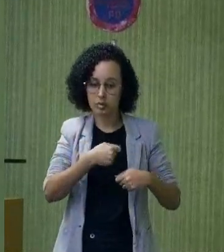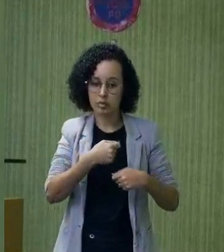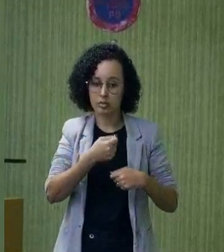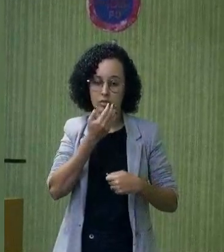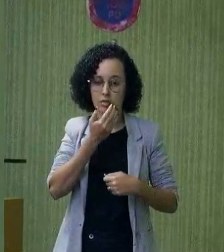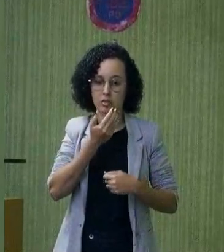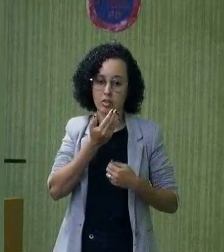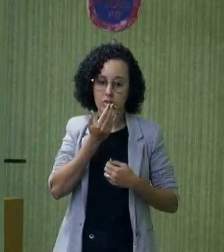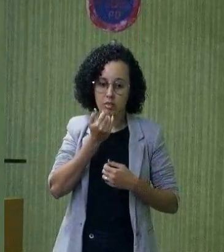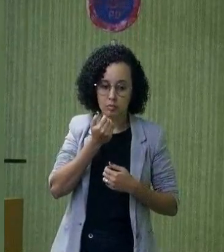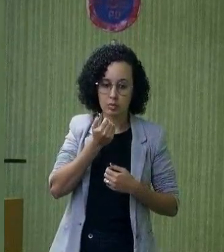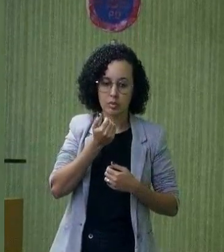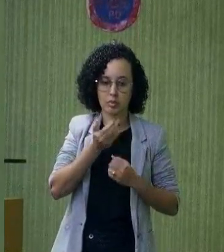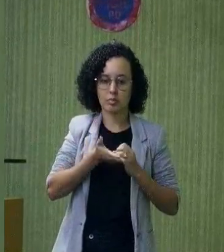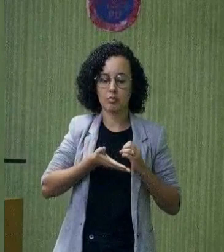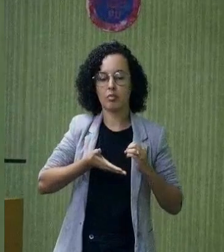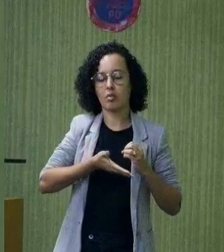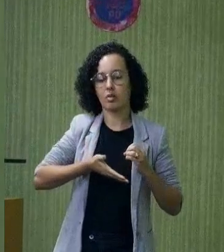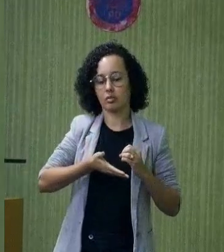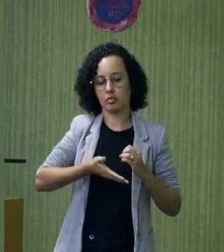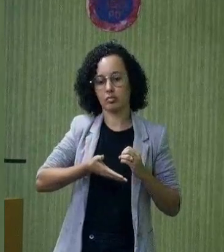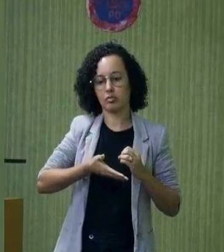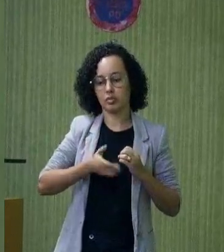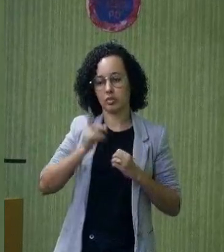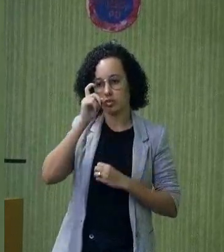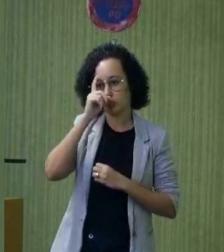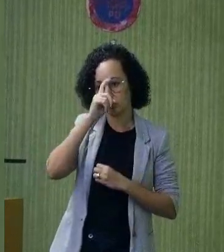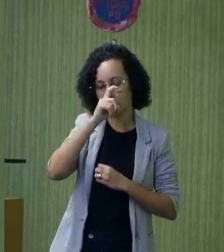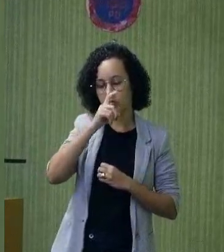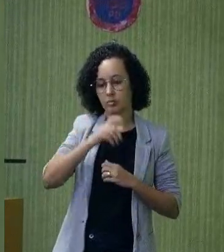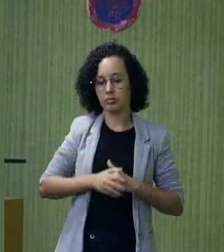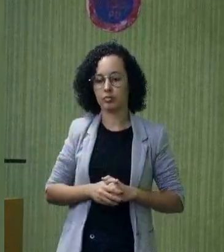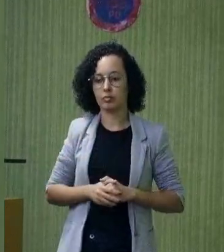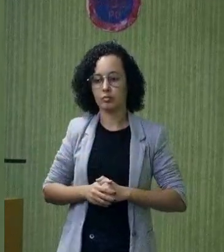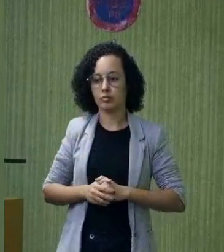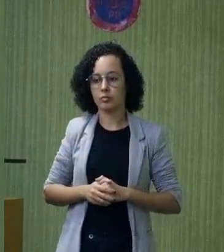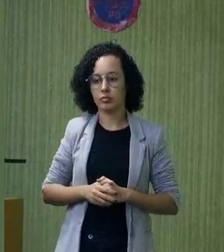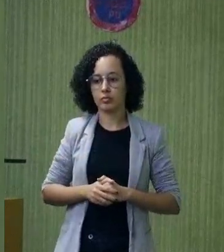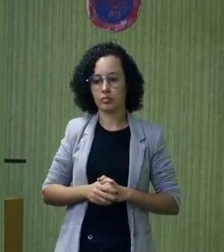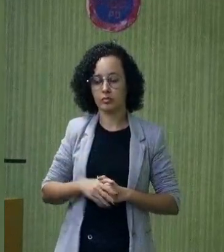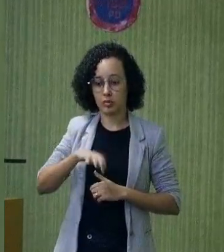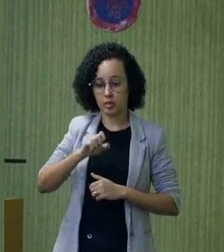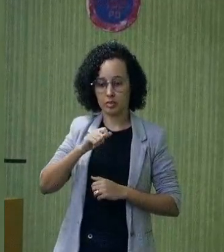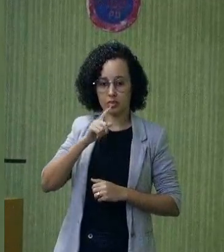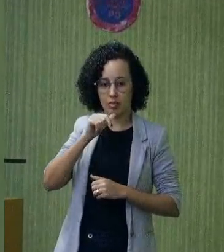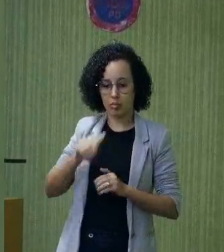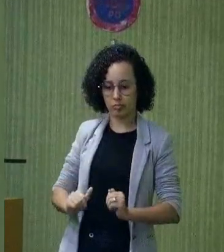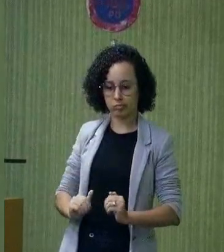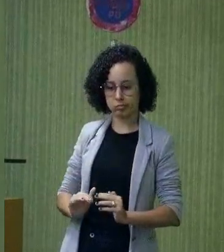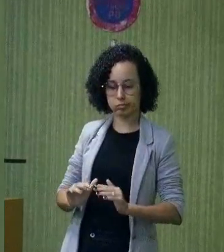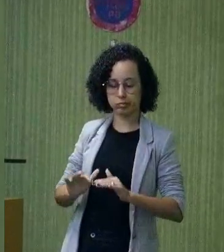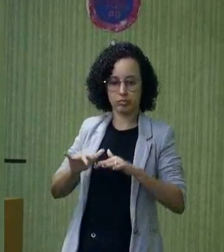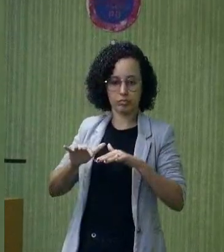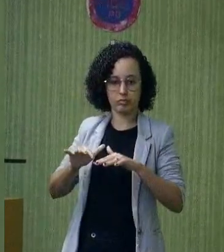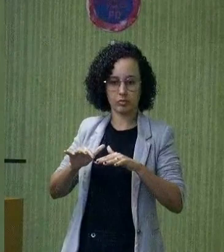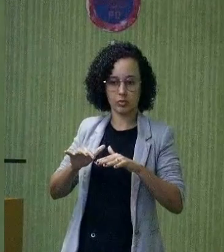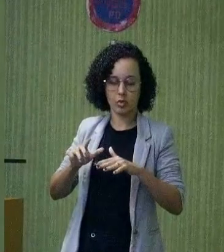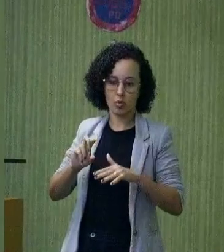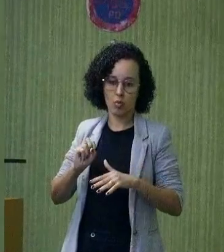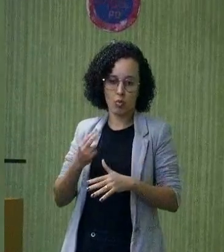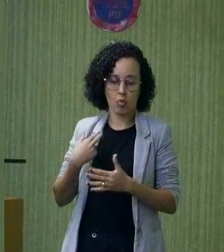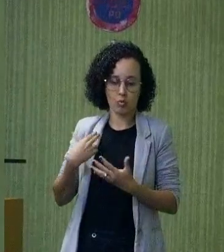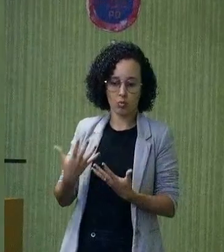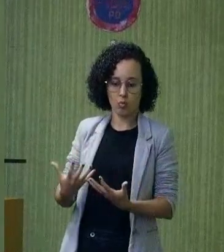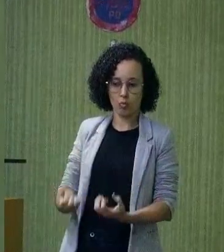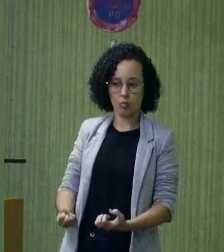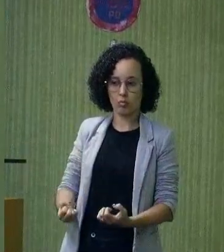a a esses itens básicos que às vezes fica difícil com a cheia ou com a seca seca né como me